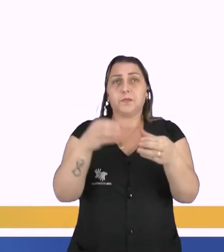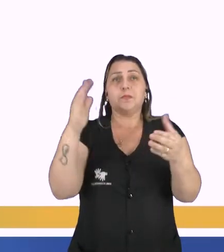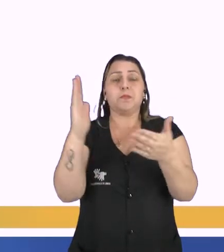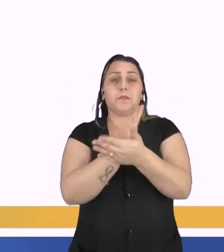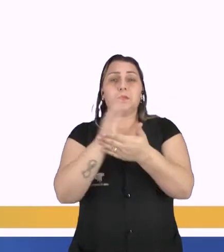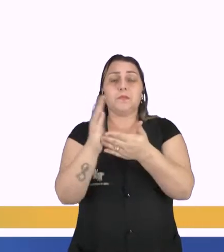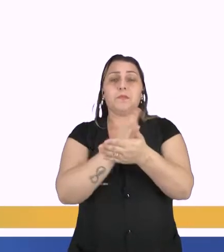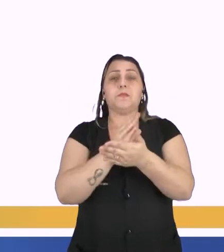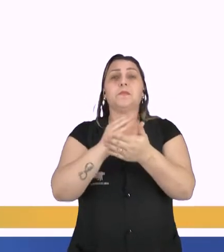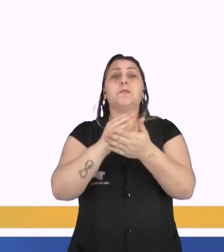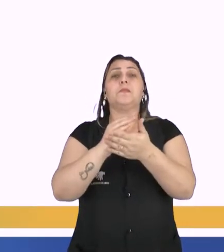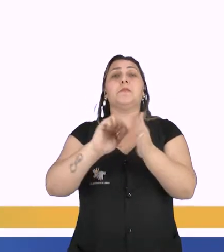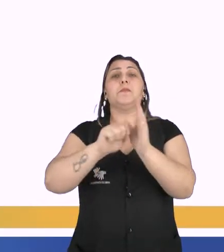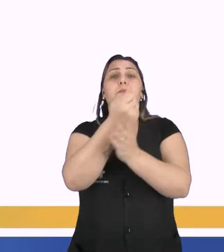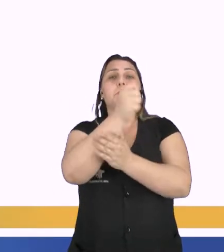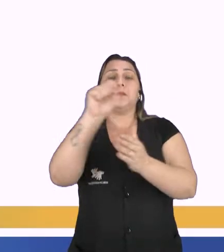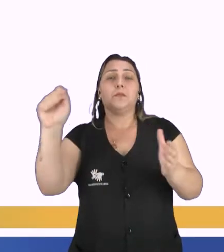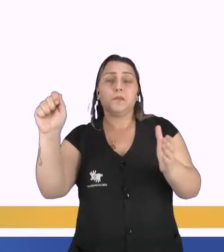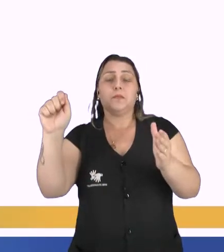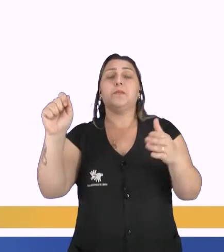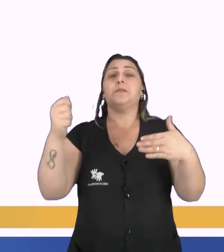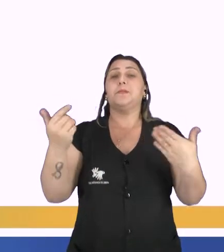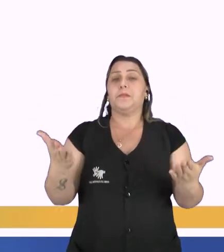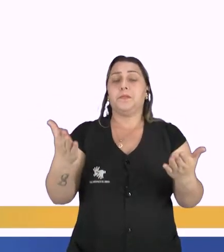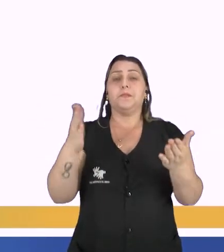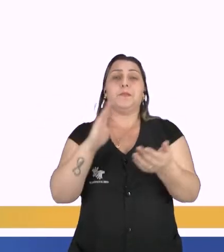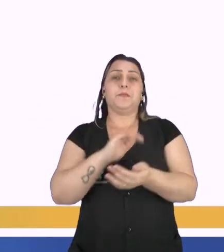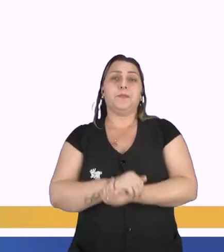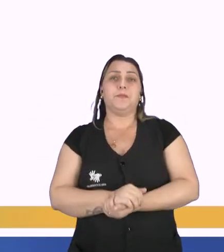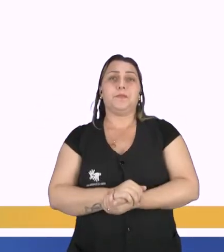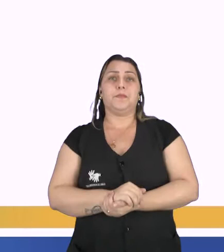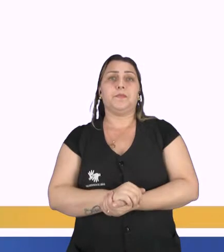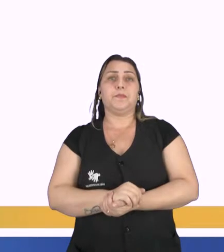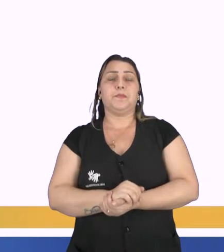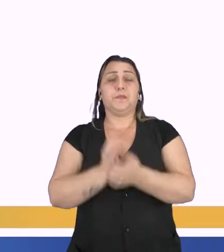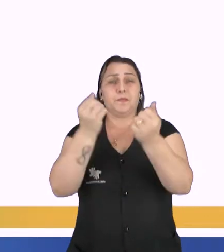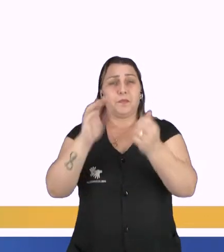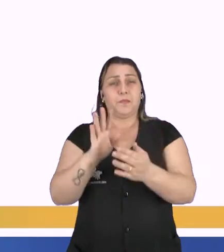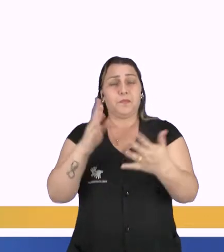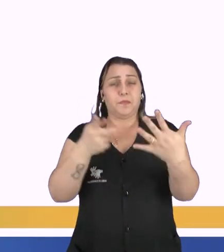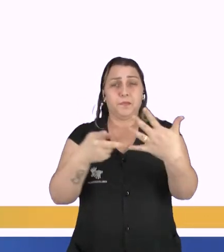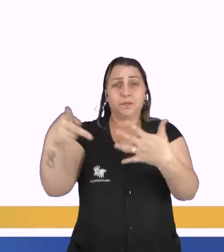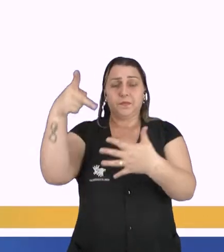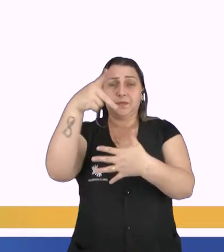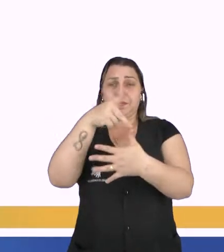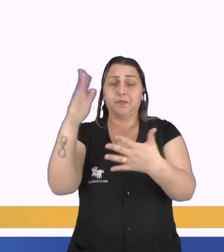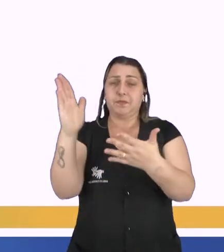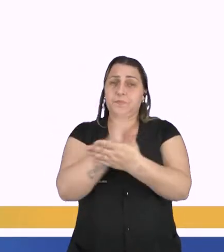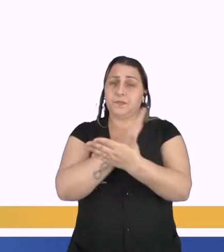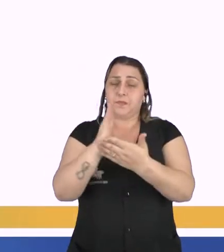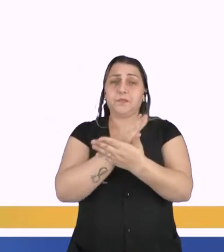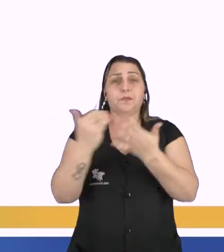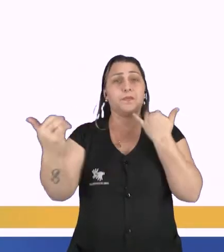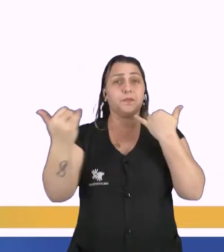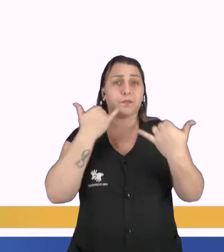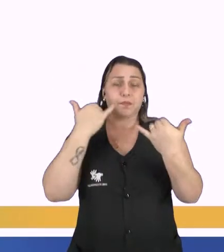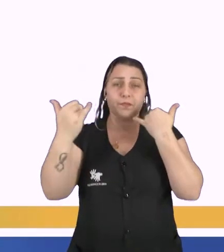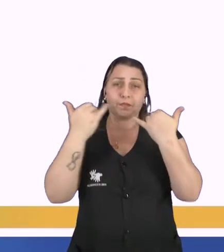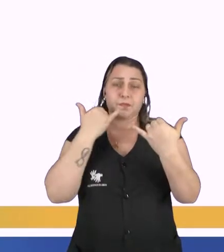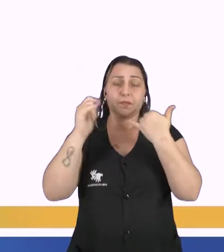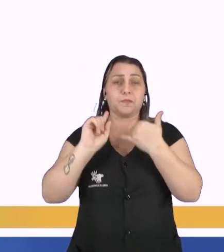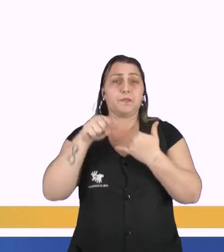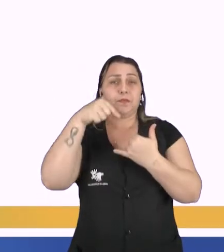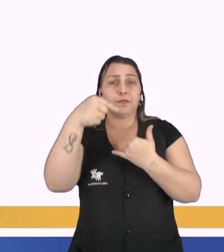algumas associações e alguns jornais. A gente vai frisar, principalmente aqui, em algumas pequenas informações, tá,